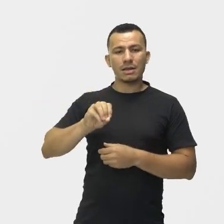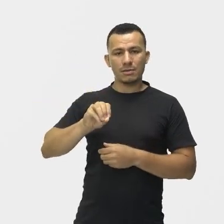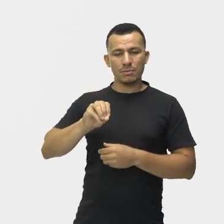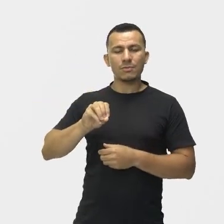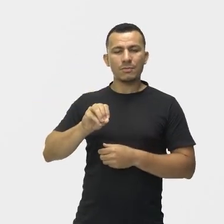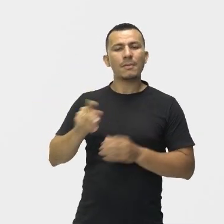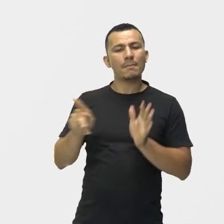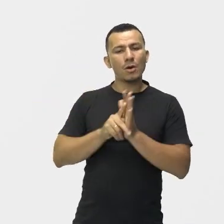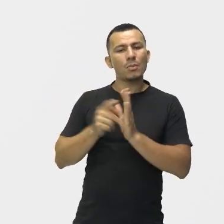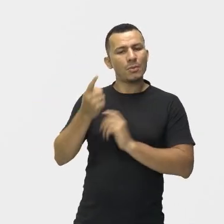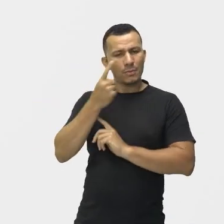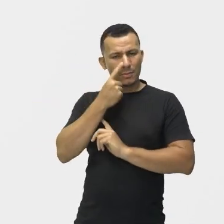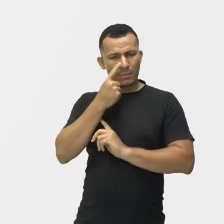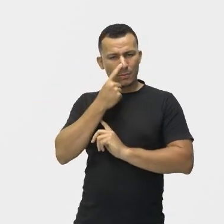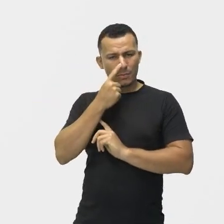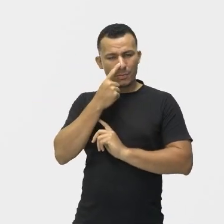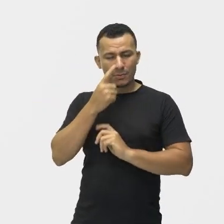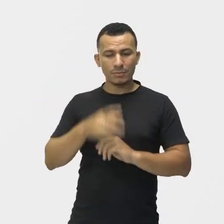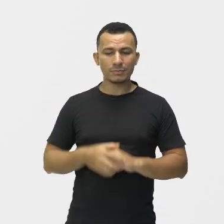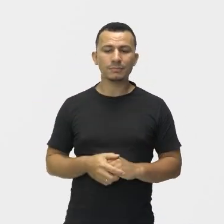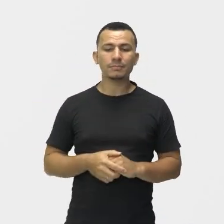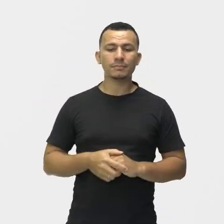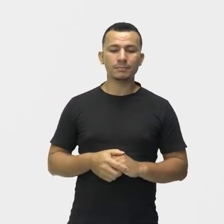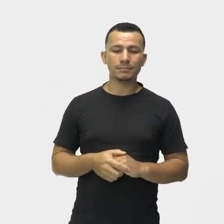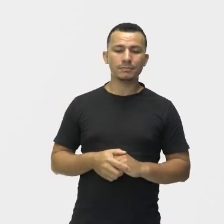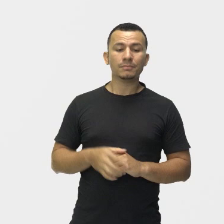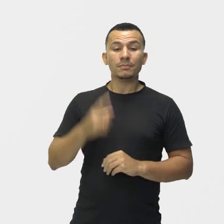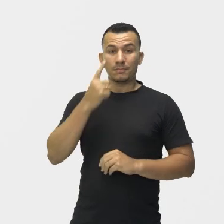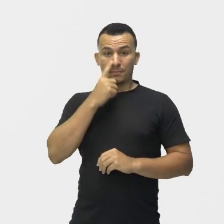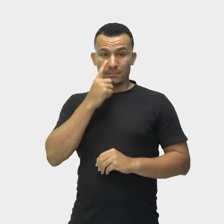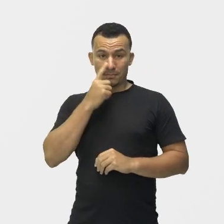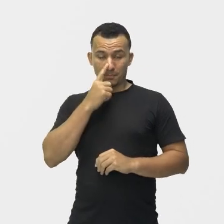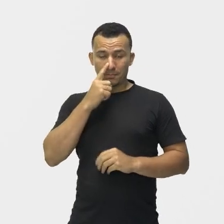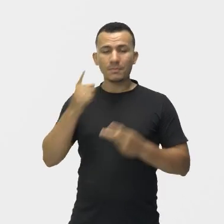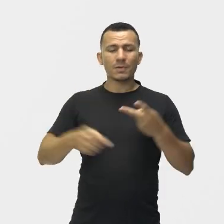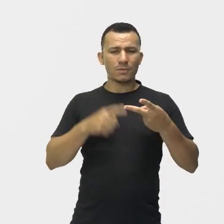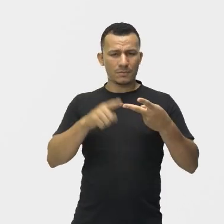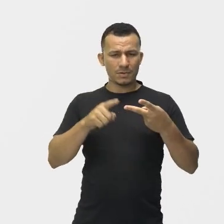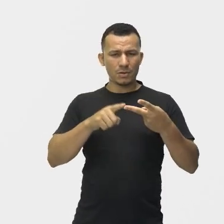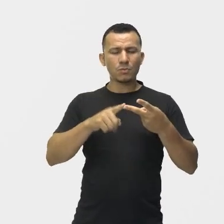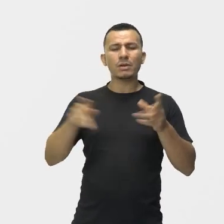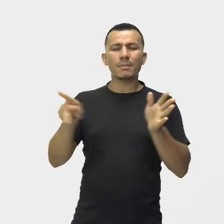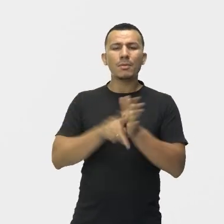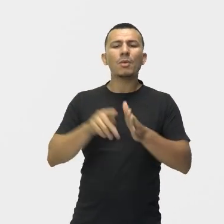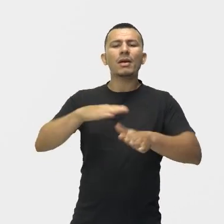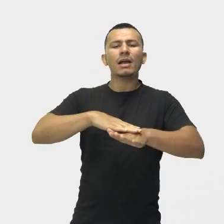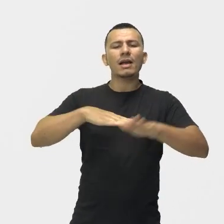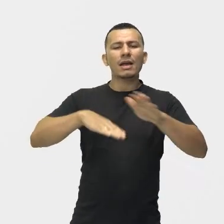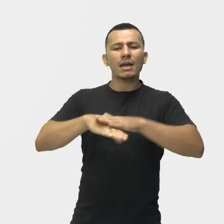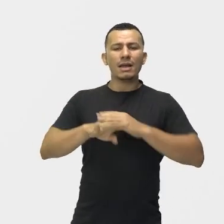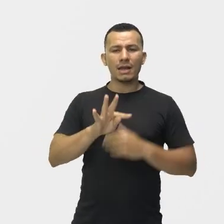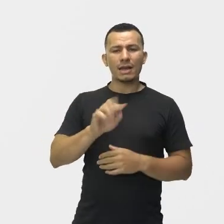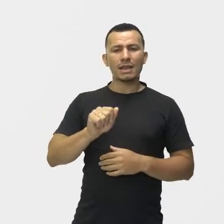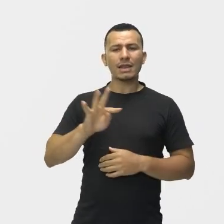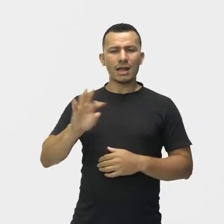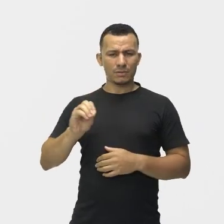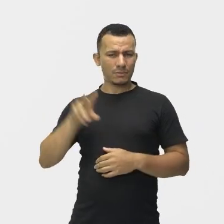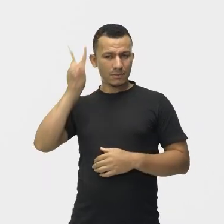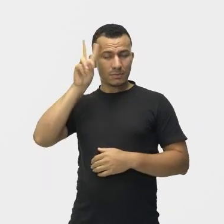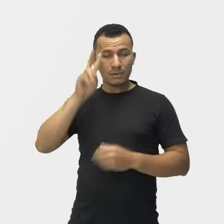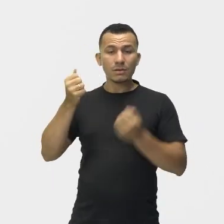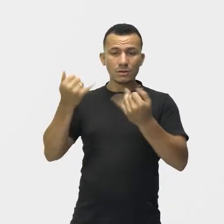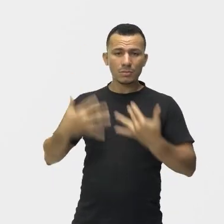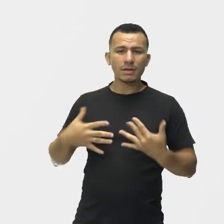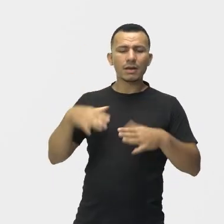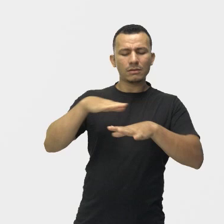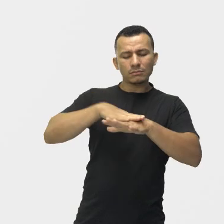no nariz. O mecanorreceptor, ele vai estar relacionado com o tato. Lembra que nós falamos lá anteriormente, né, que são mecanismos, né, algo